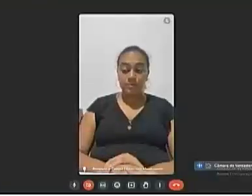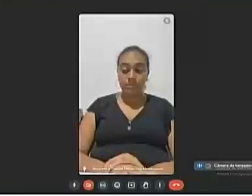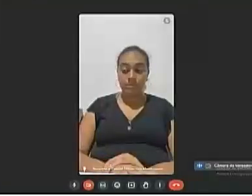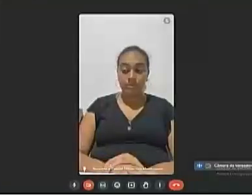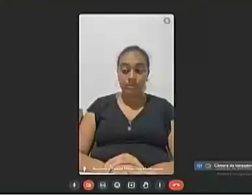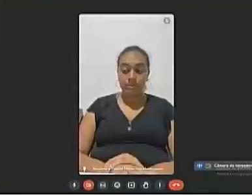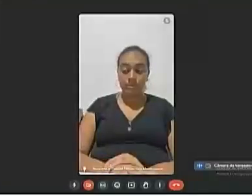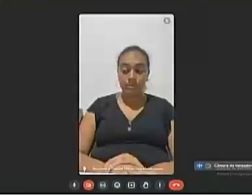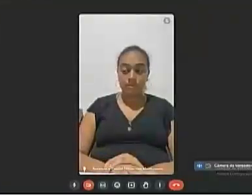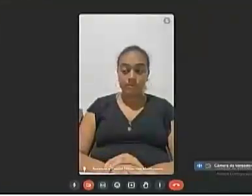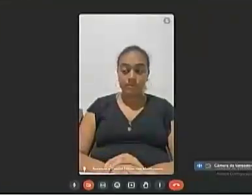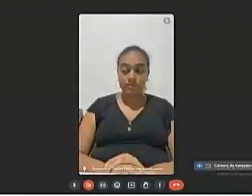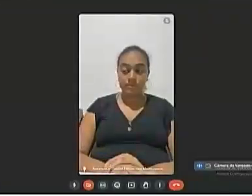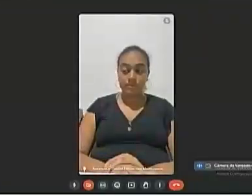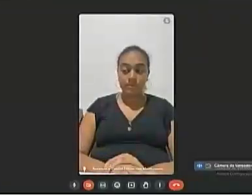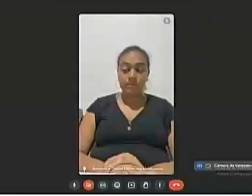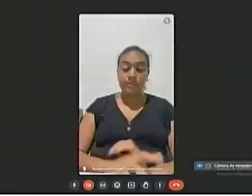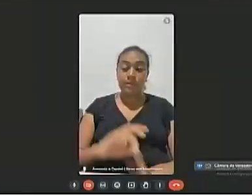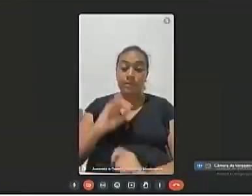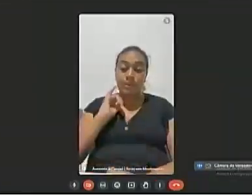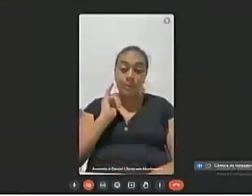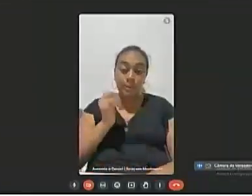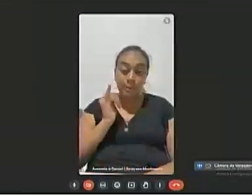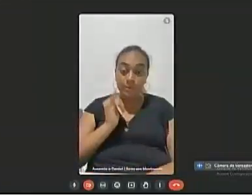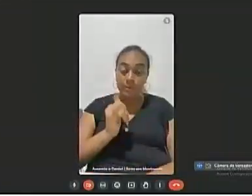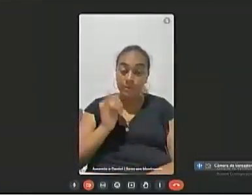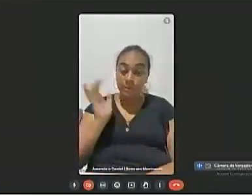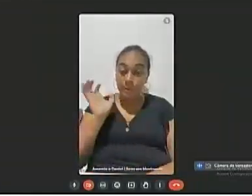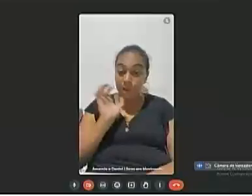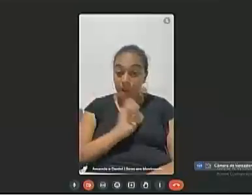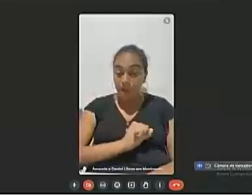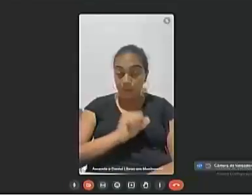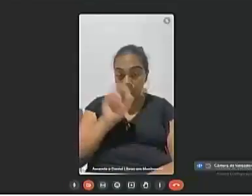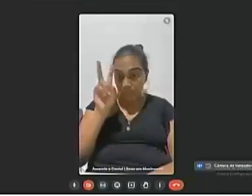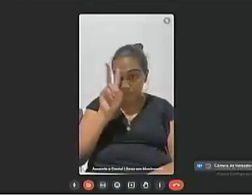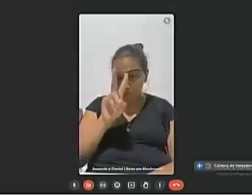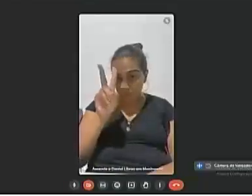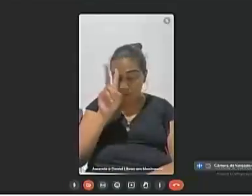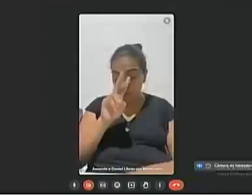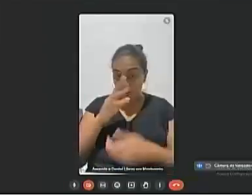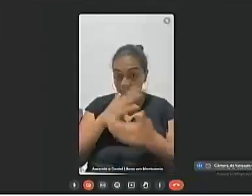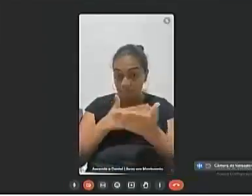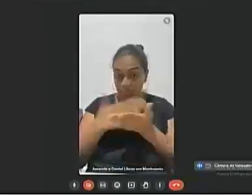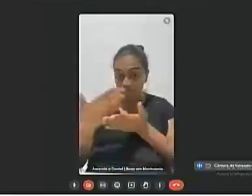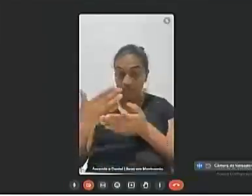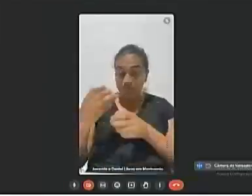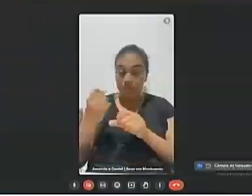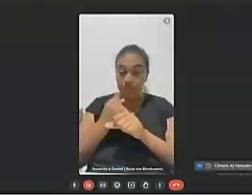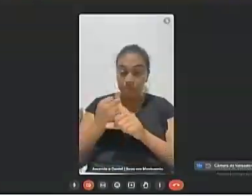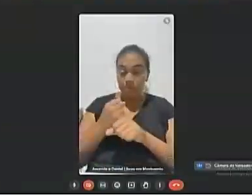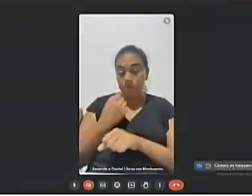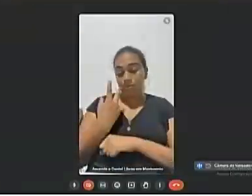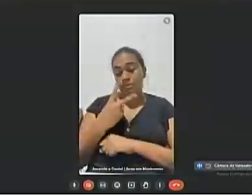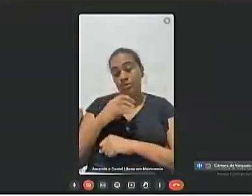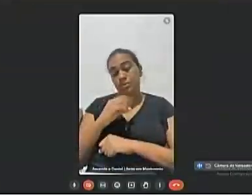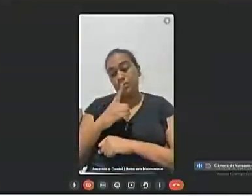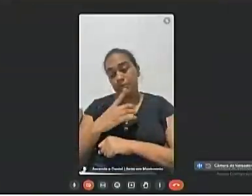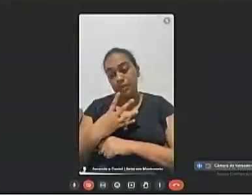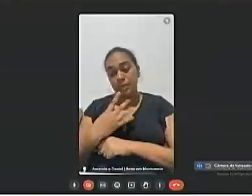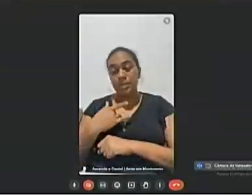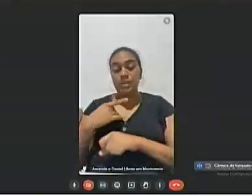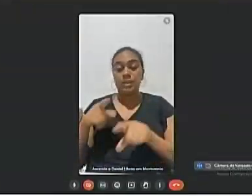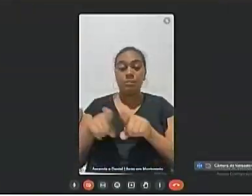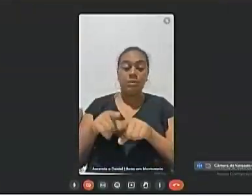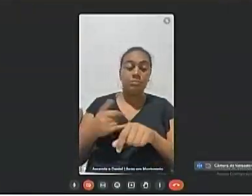Então, contando rapidamente uma história aqui para vocês, começando com o item 1, depois da cheia de 2014, o Dago nos